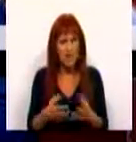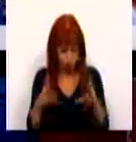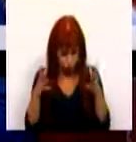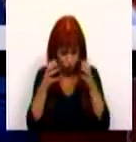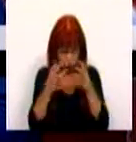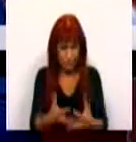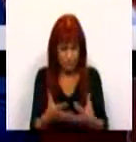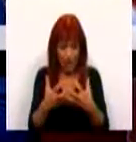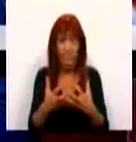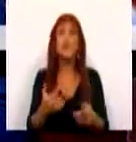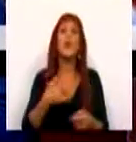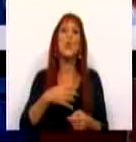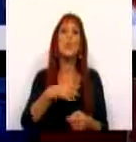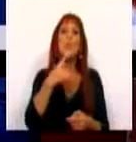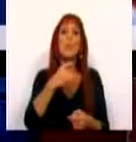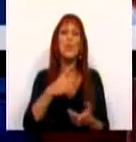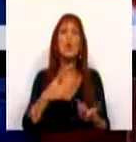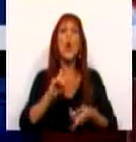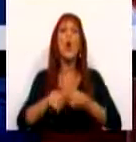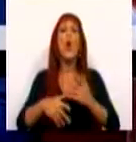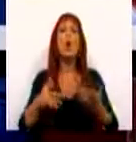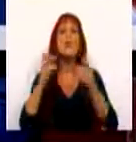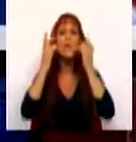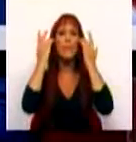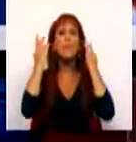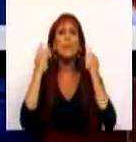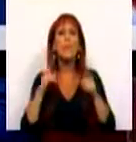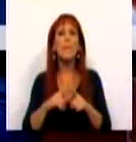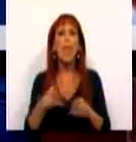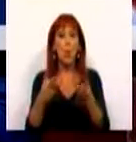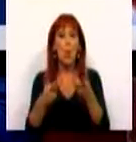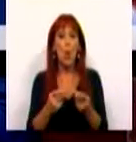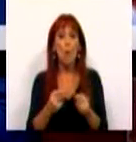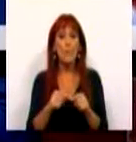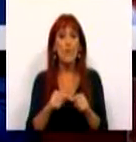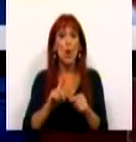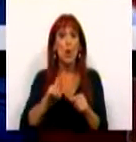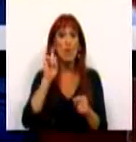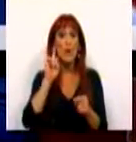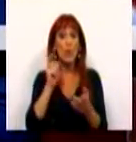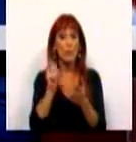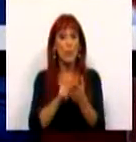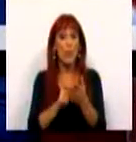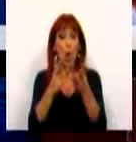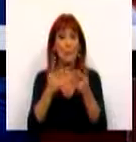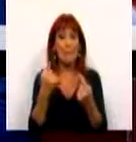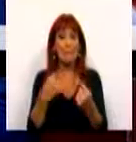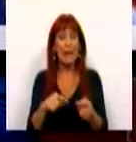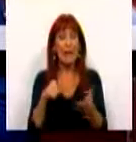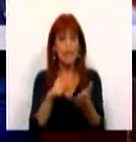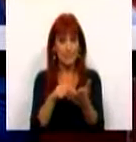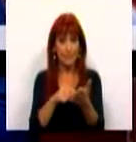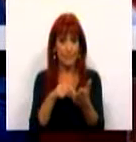incisiva, diria. Eu gostaria de perguntar o que é que o orçamento, ou qual é o valor que o orçamento tem dedicado